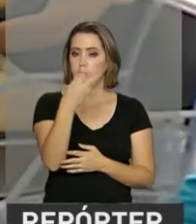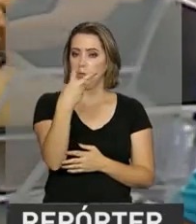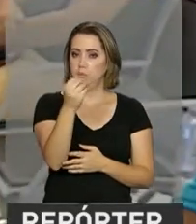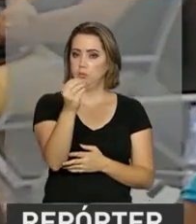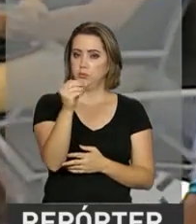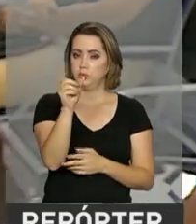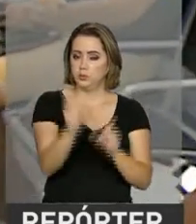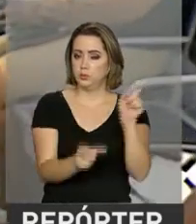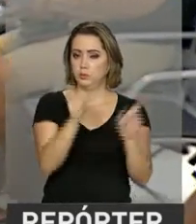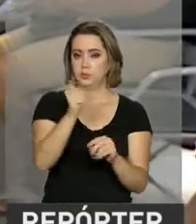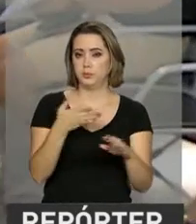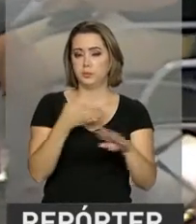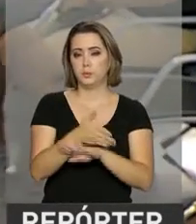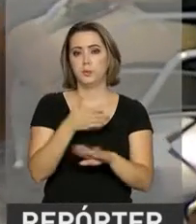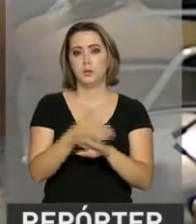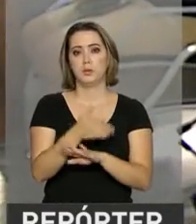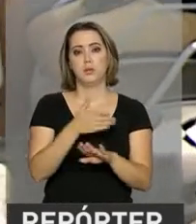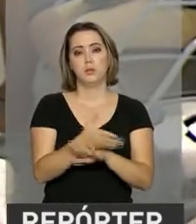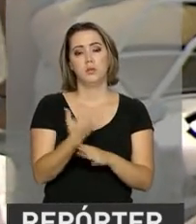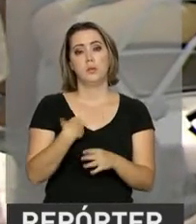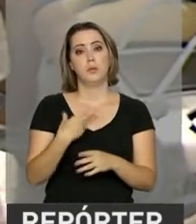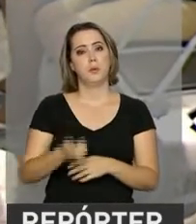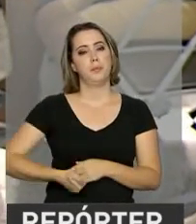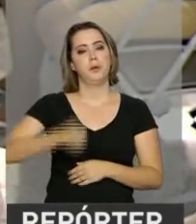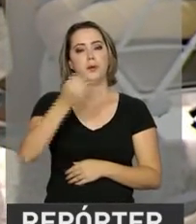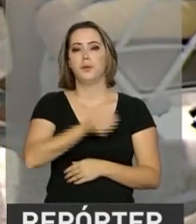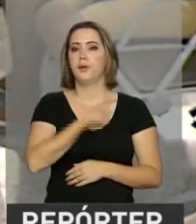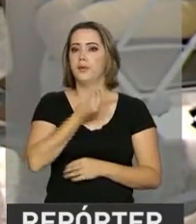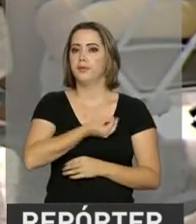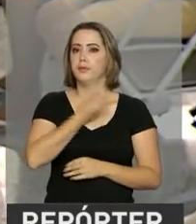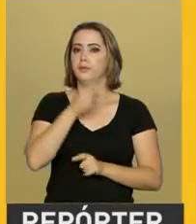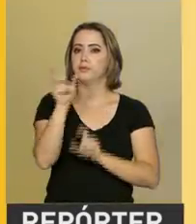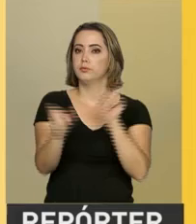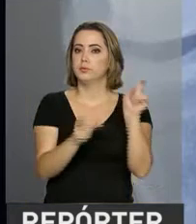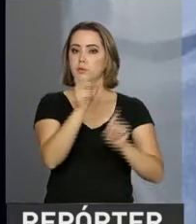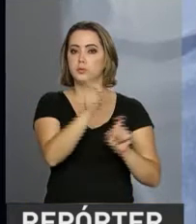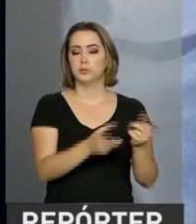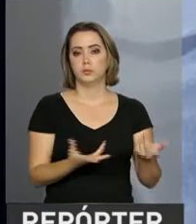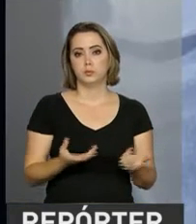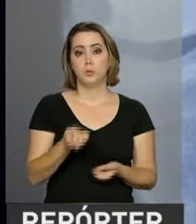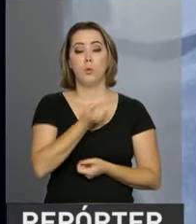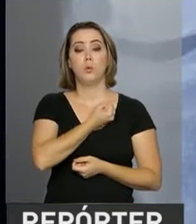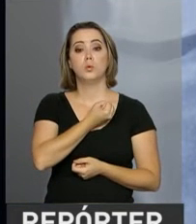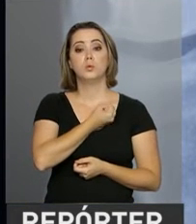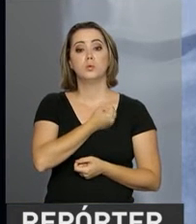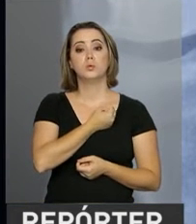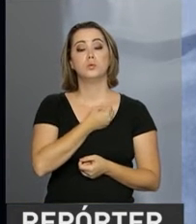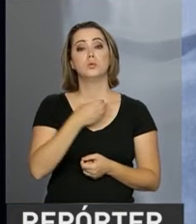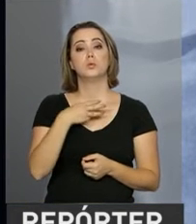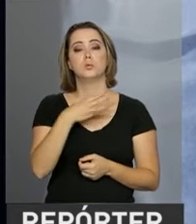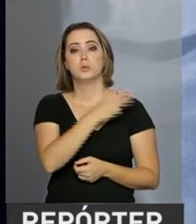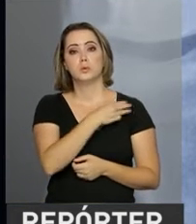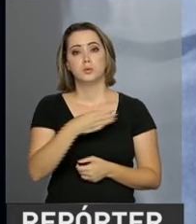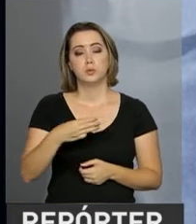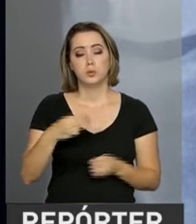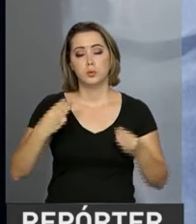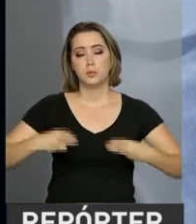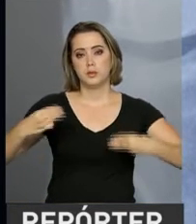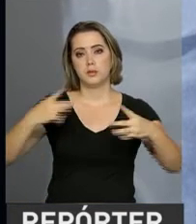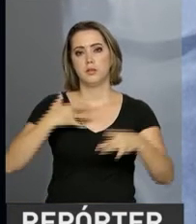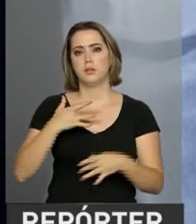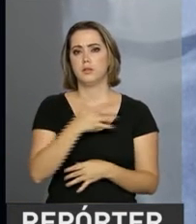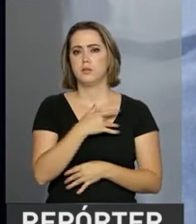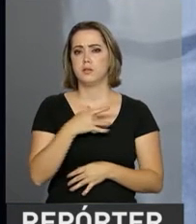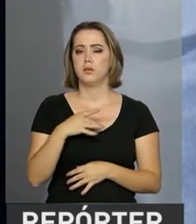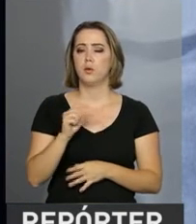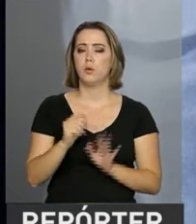mensais para devolver a qualidade de vida dessas pessoas dados do ministério da saúde mostram que cerca de 15 milhões de brasileiros